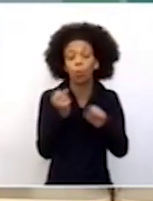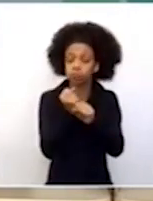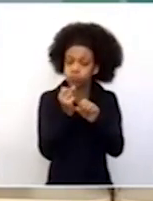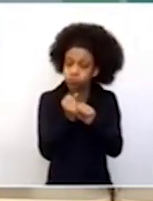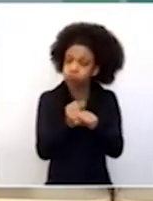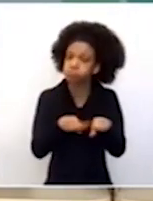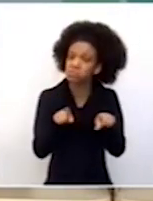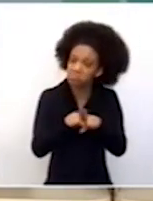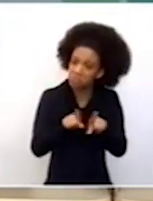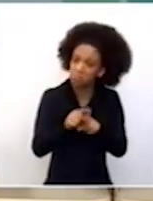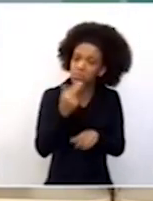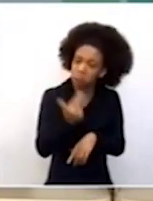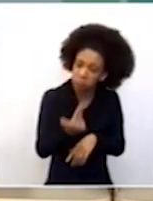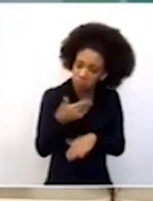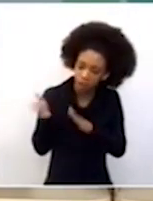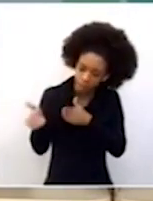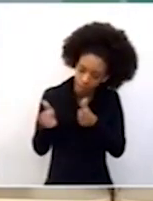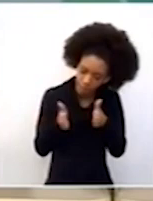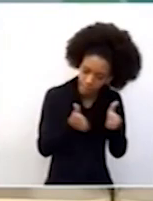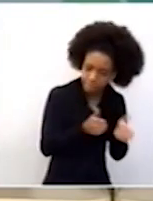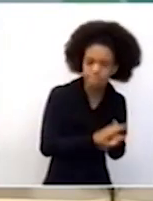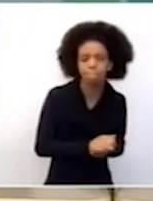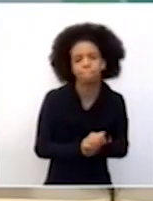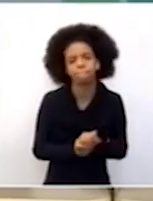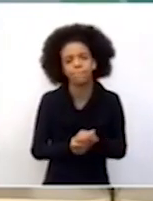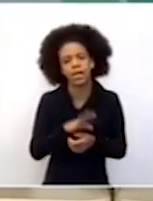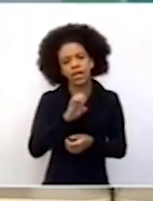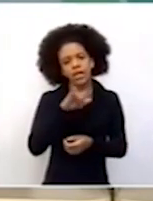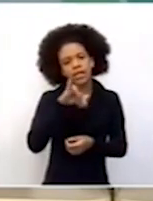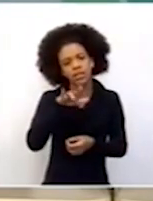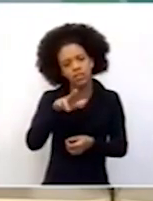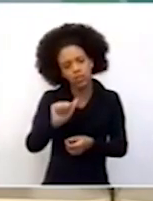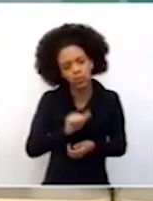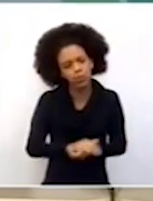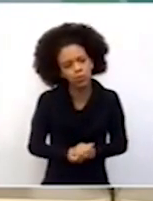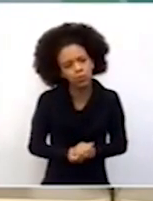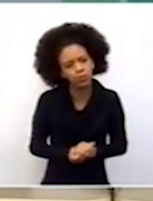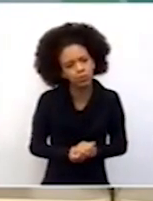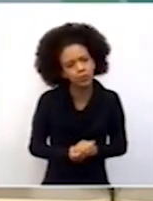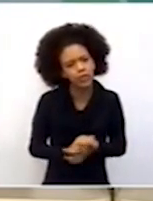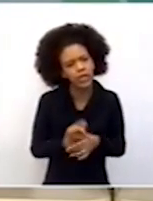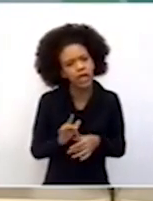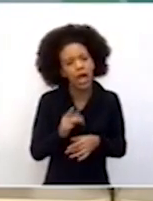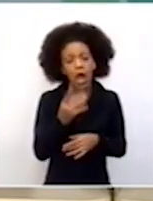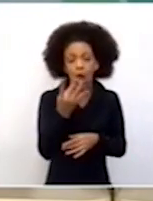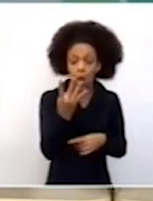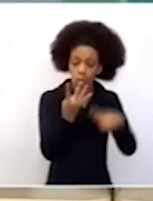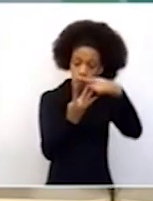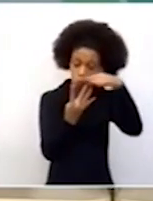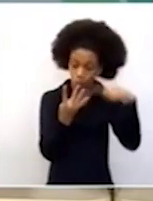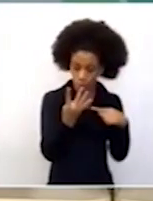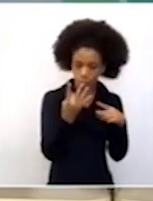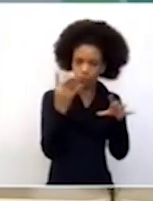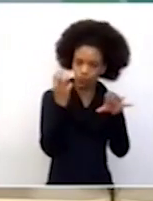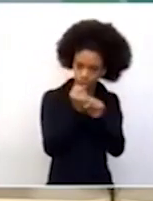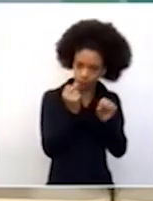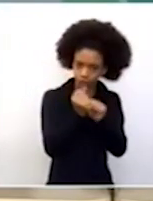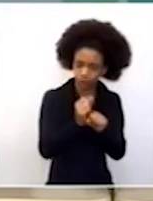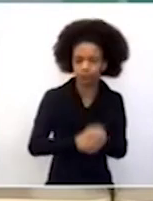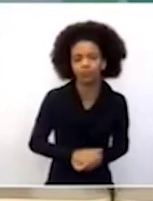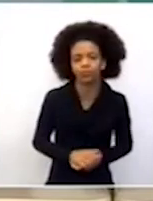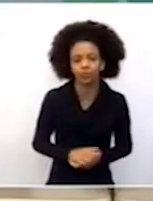as cores. Professora Eliana reforçou sobre as 4 operações. A